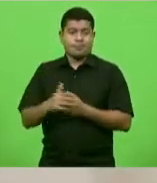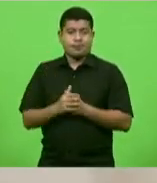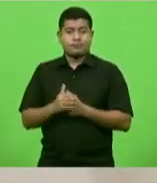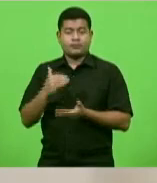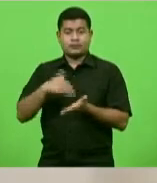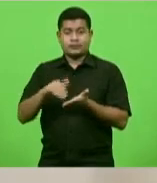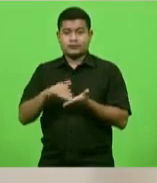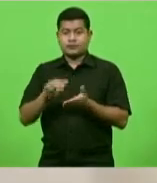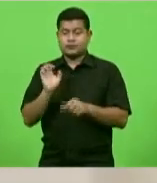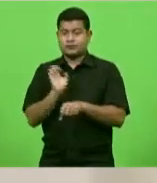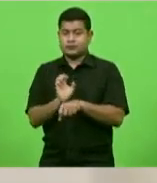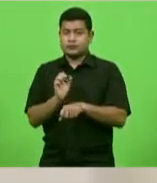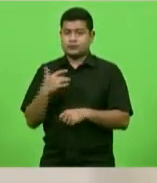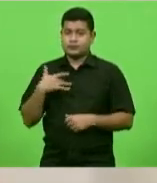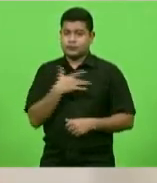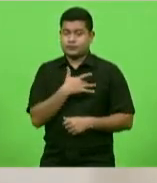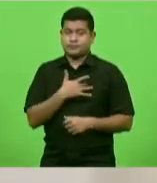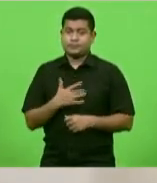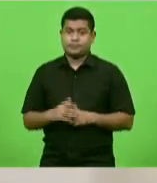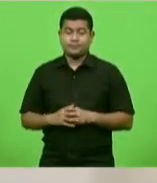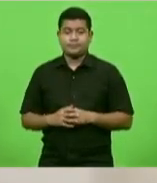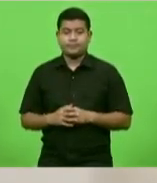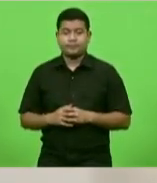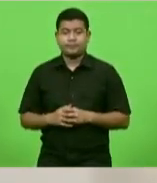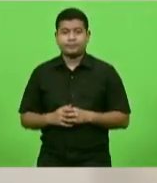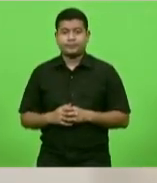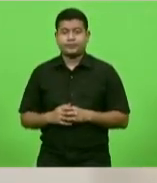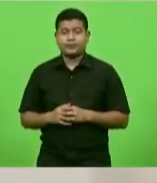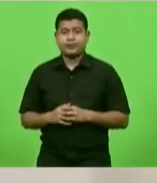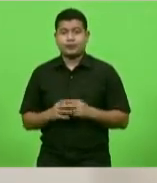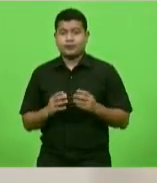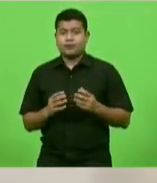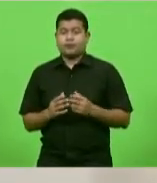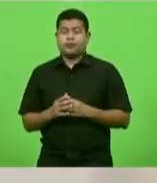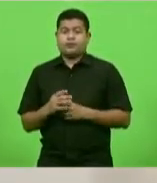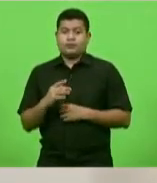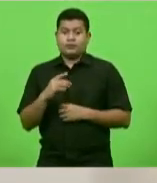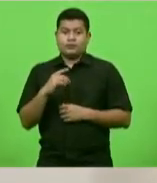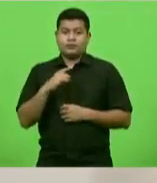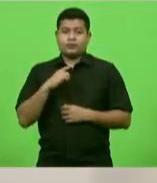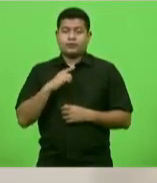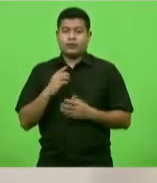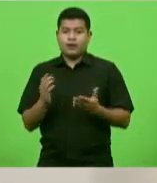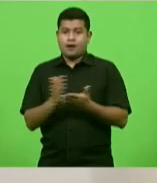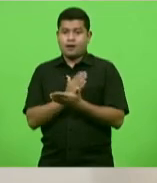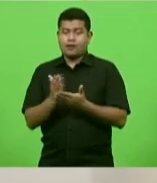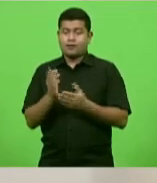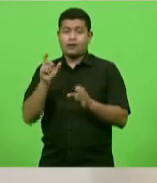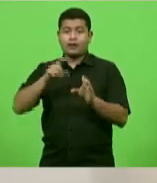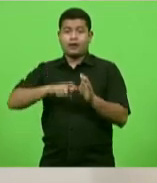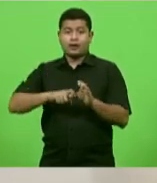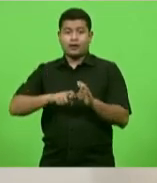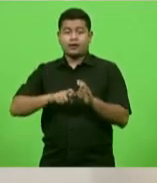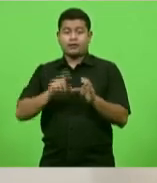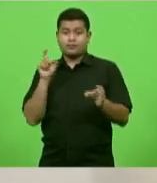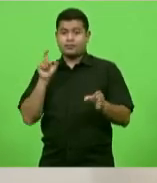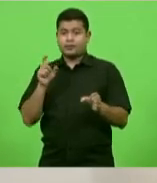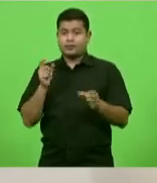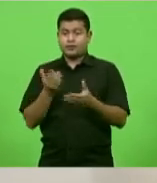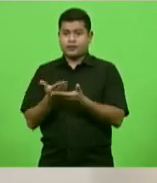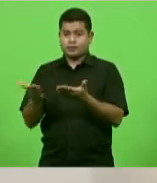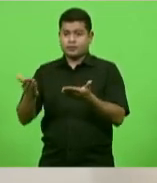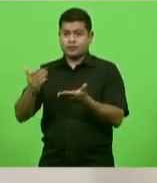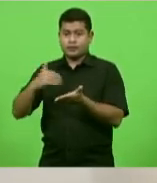de Estado da Saúde. Assim, muito embora haja a independência das instâncias, a meu ver, não há